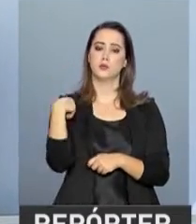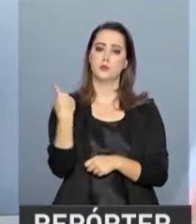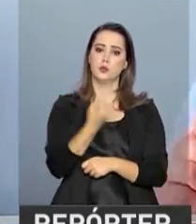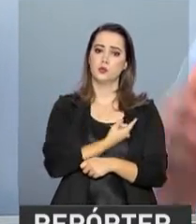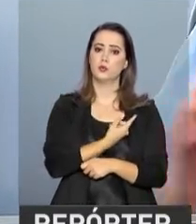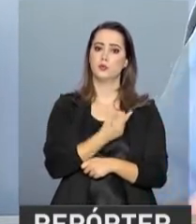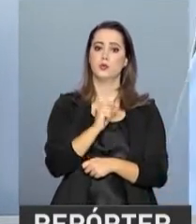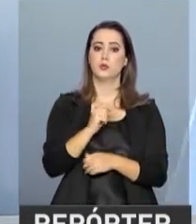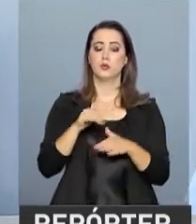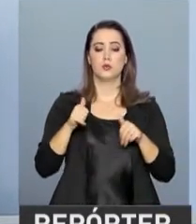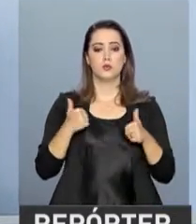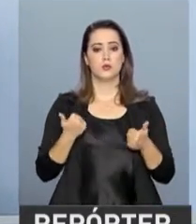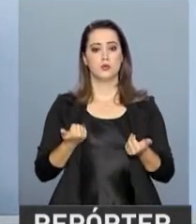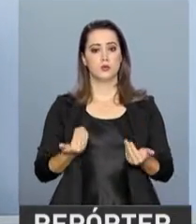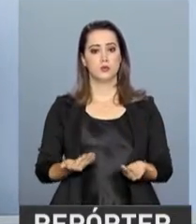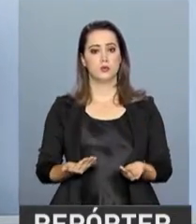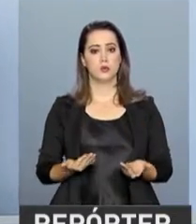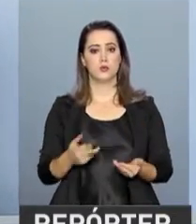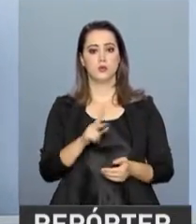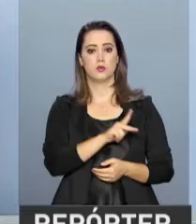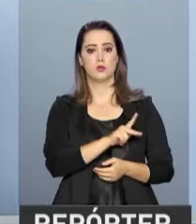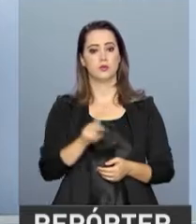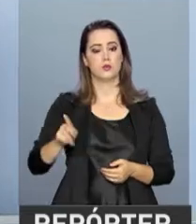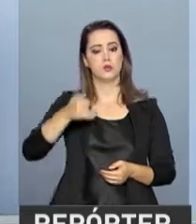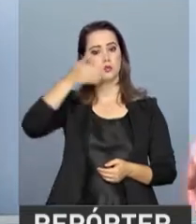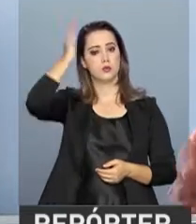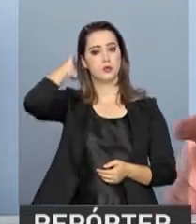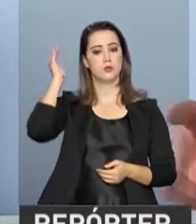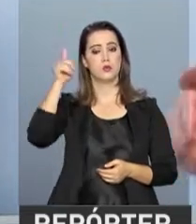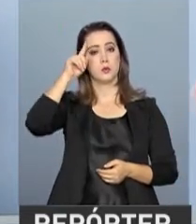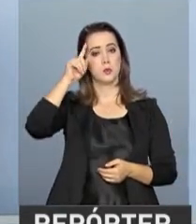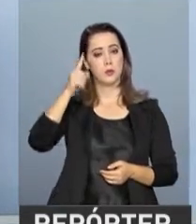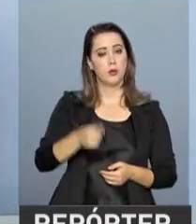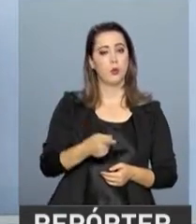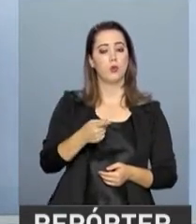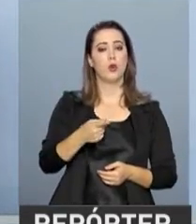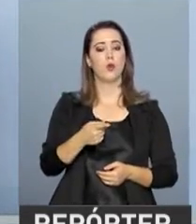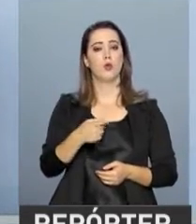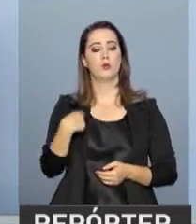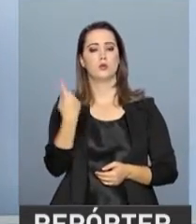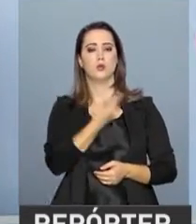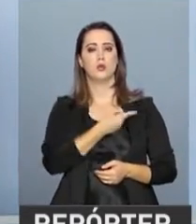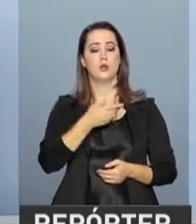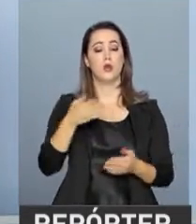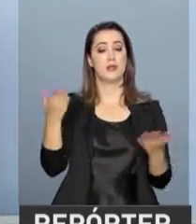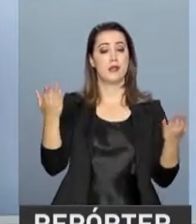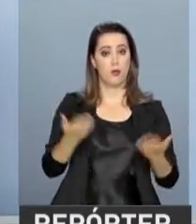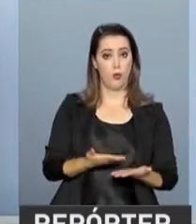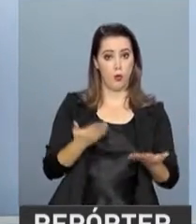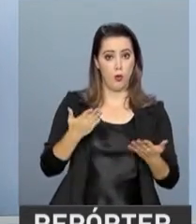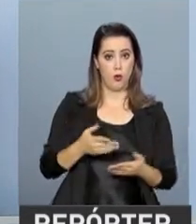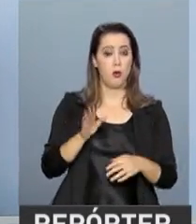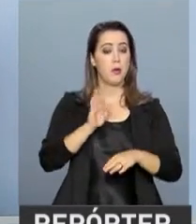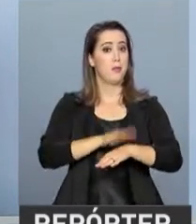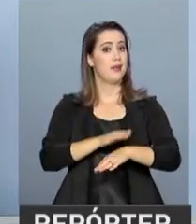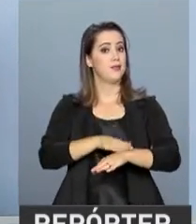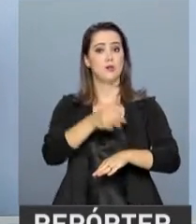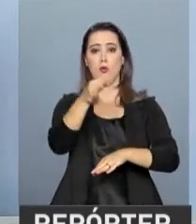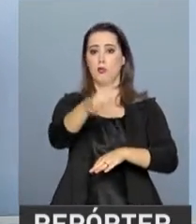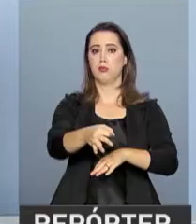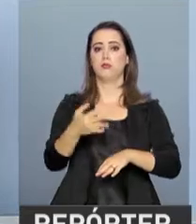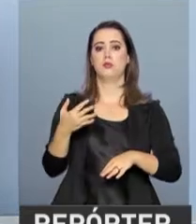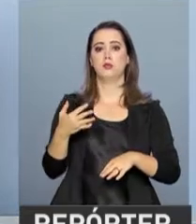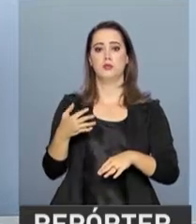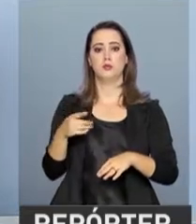por isso o presidente michel temer determinou que nós fizéssemos agora na mesma hora